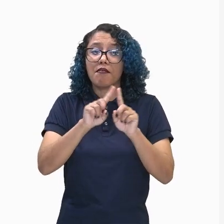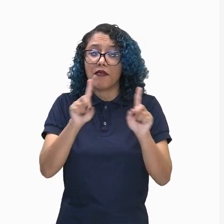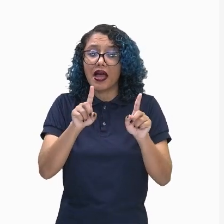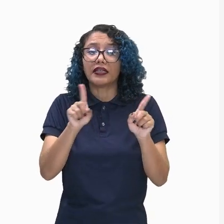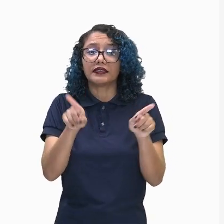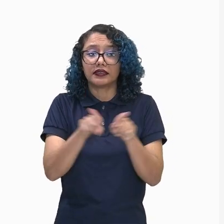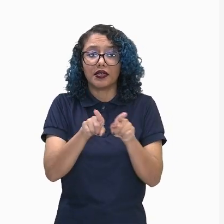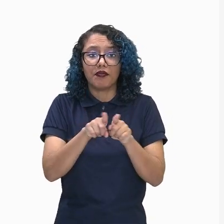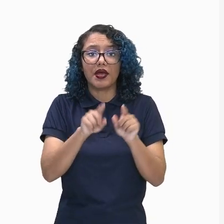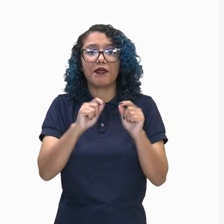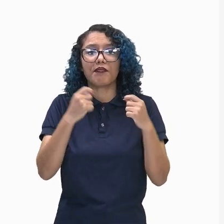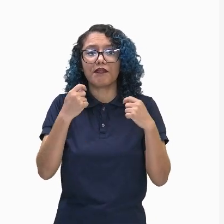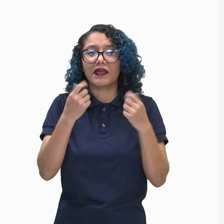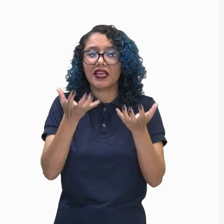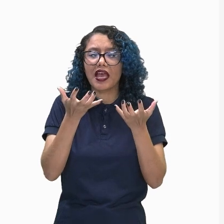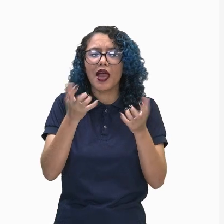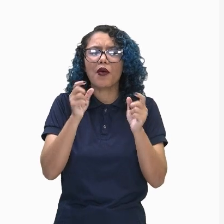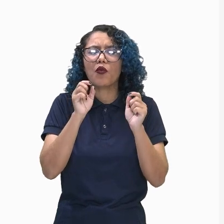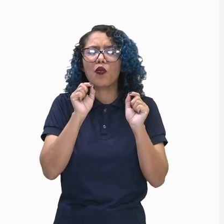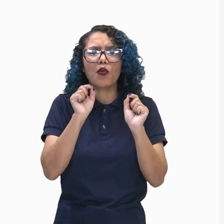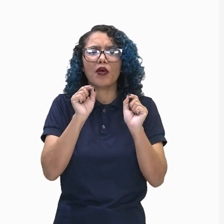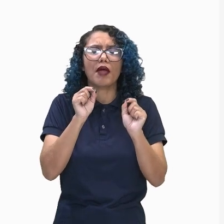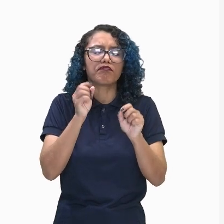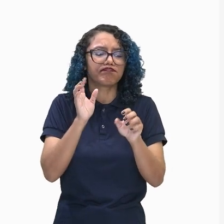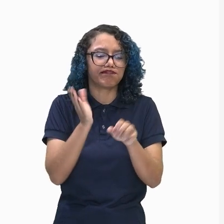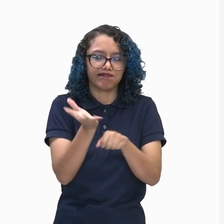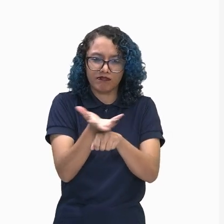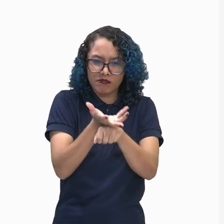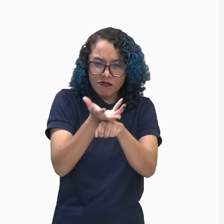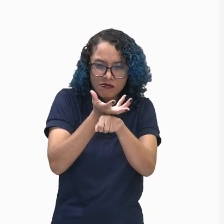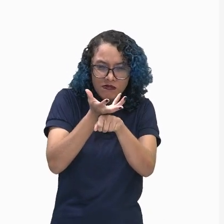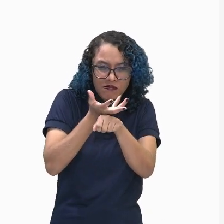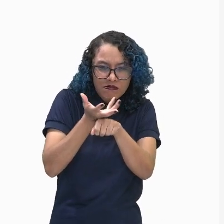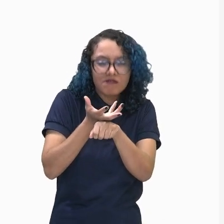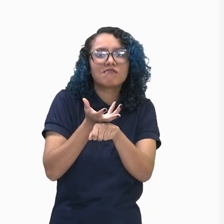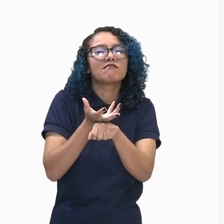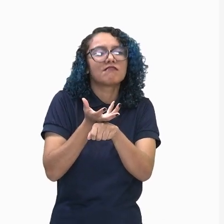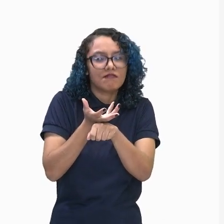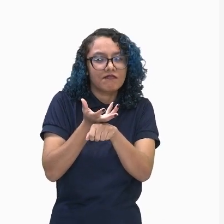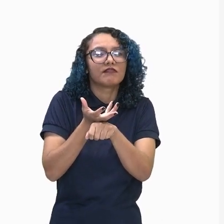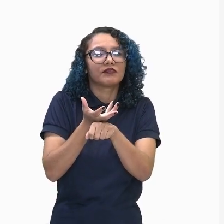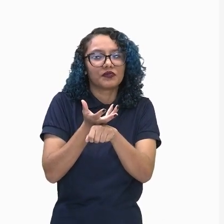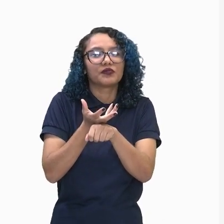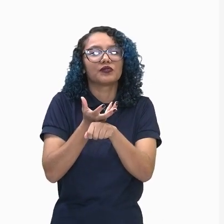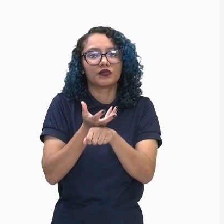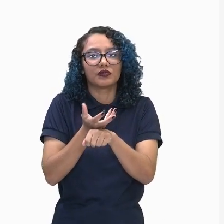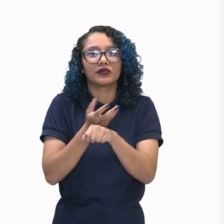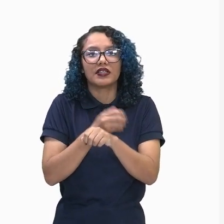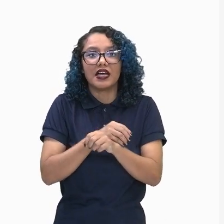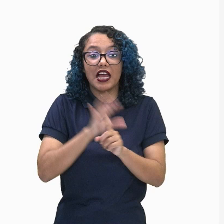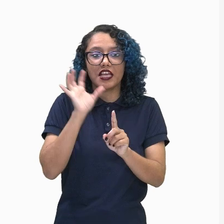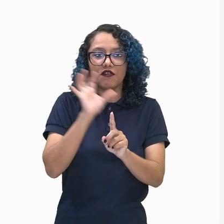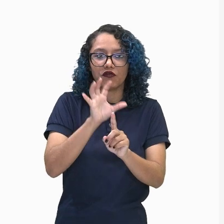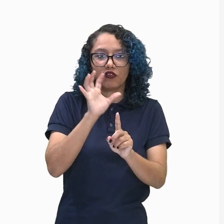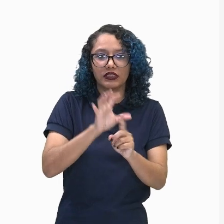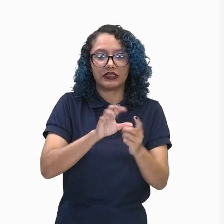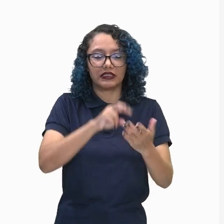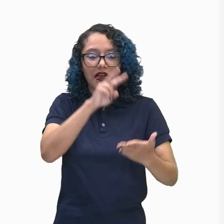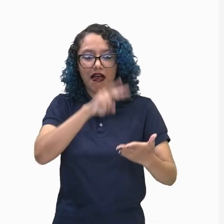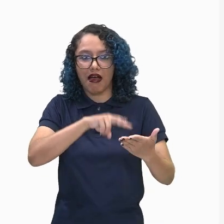é tentar convencer, levar o leitor, né, a acreditar naquilo que está